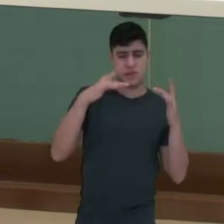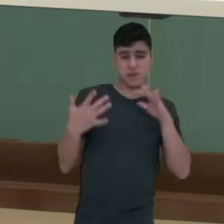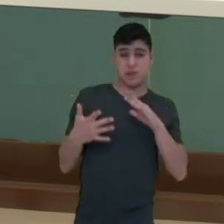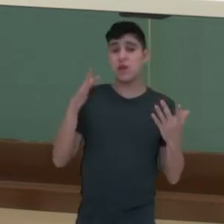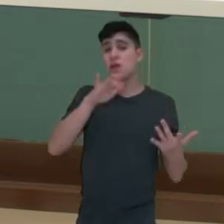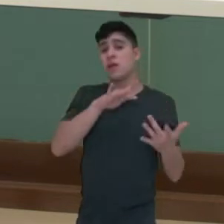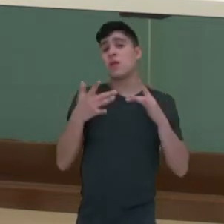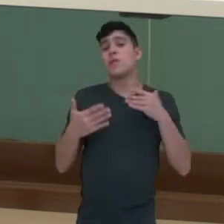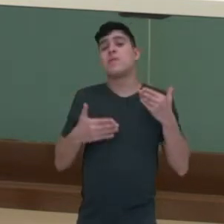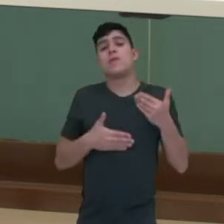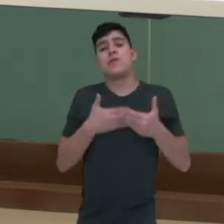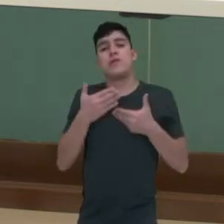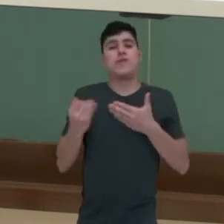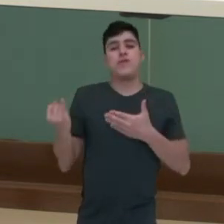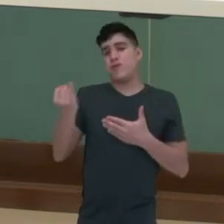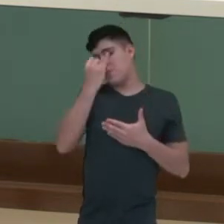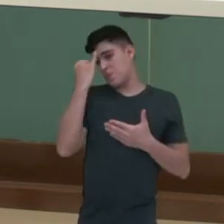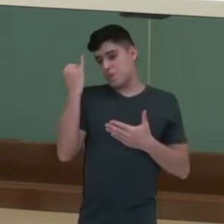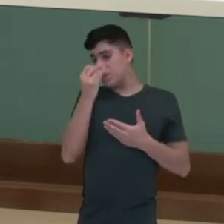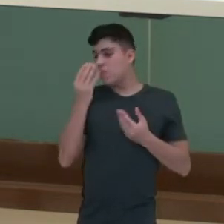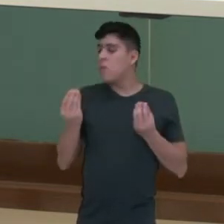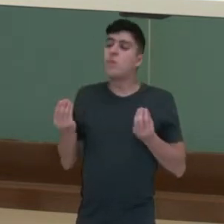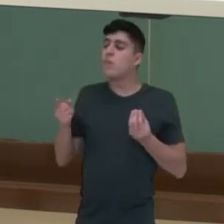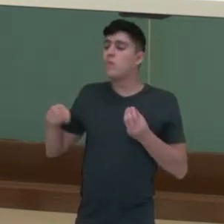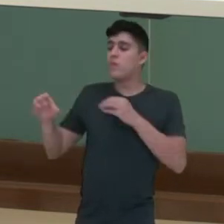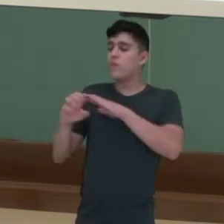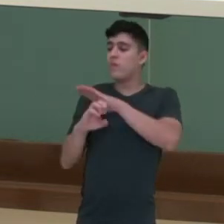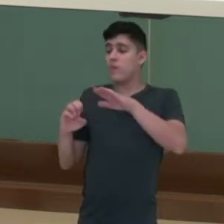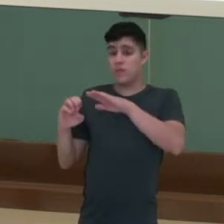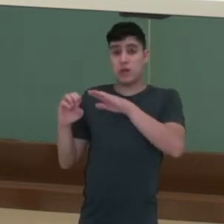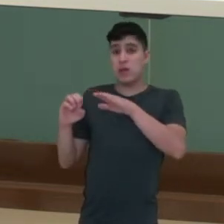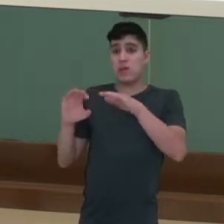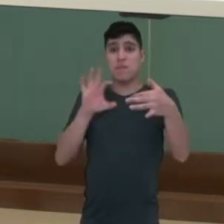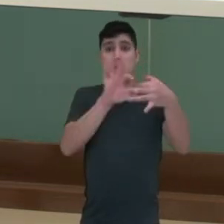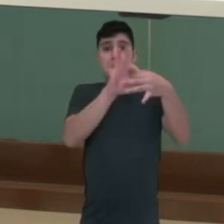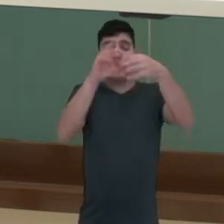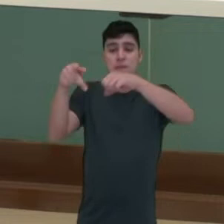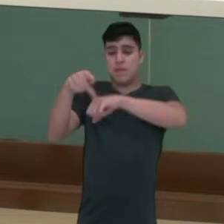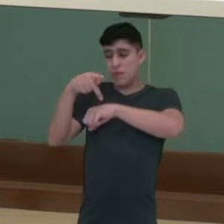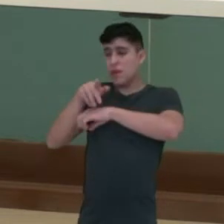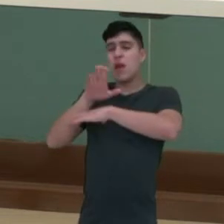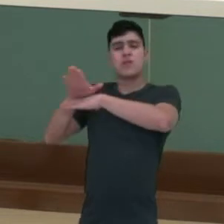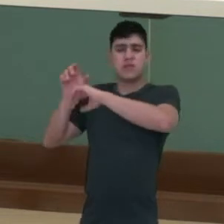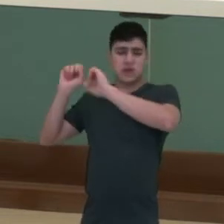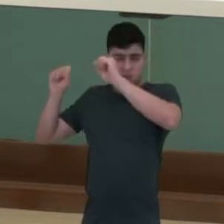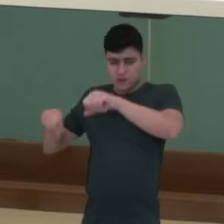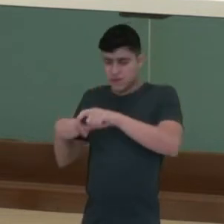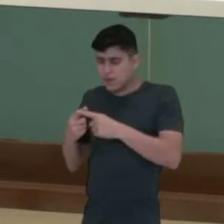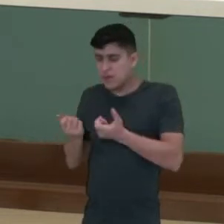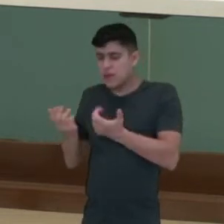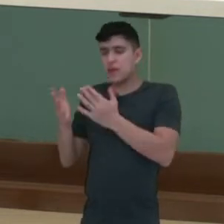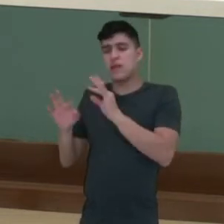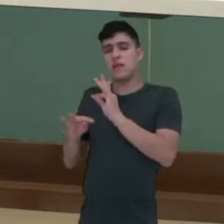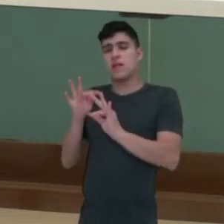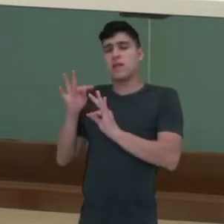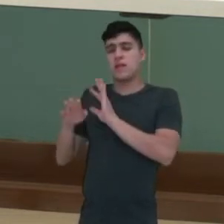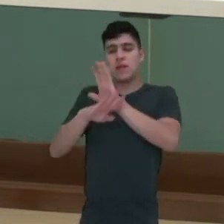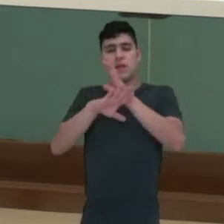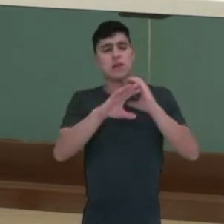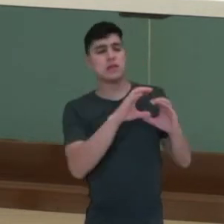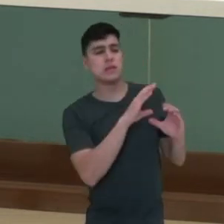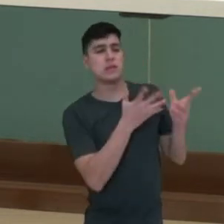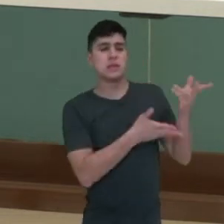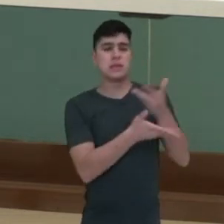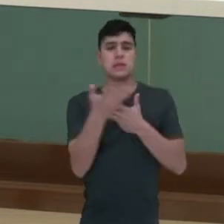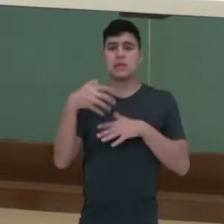processo fundamental para a atuação das empresas transnacionais, pois proporciona um aparato tecnológico para os serviços de